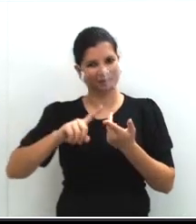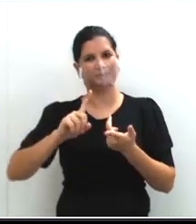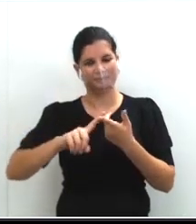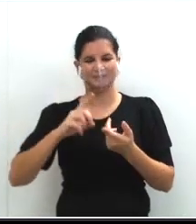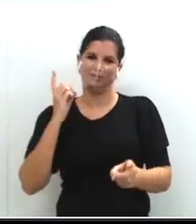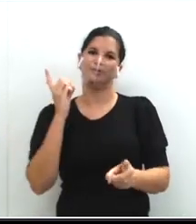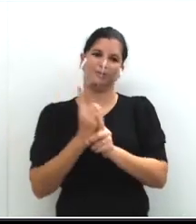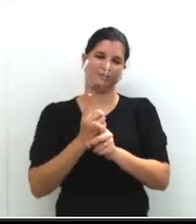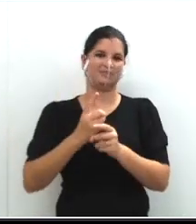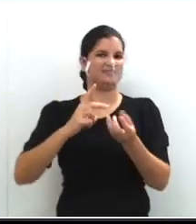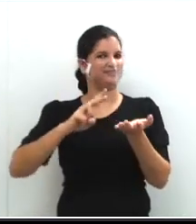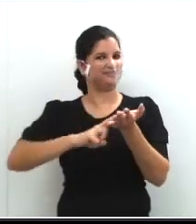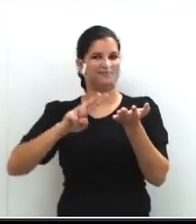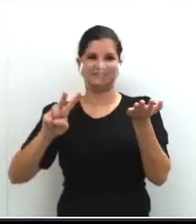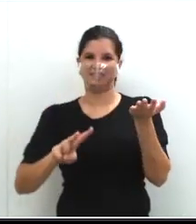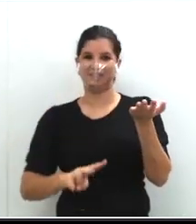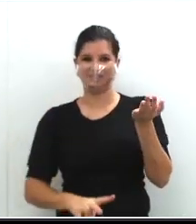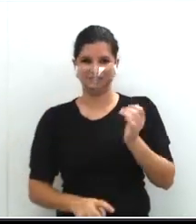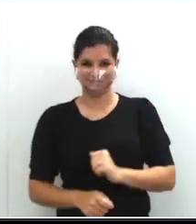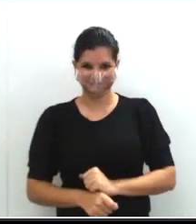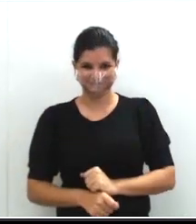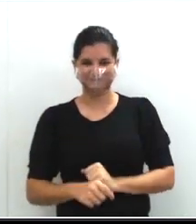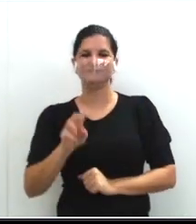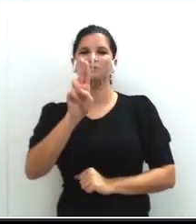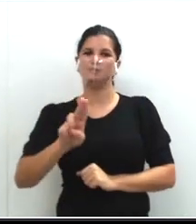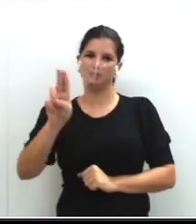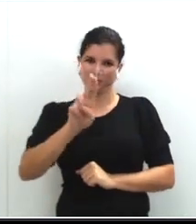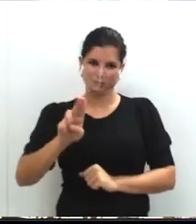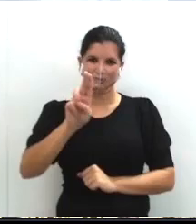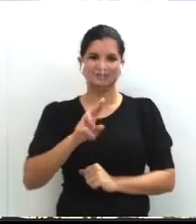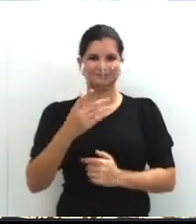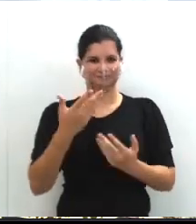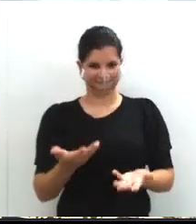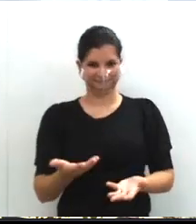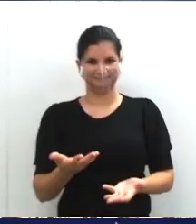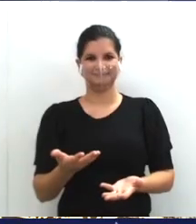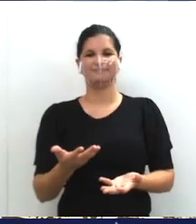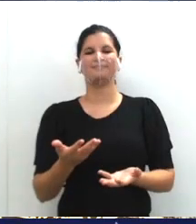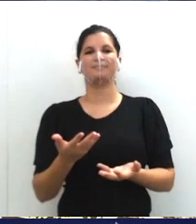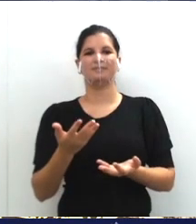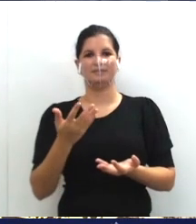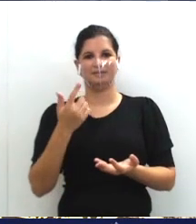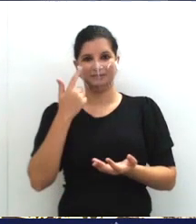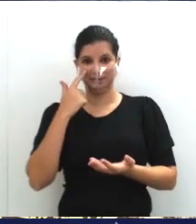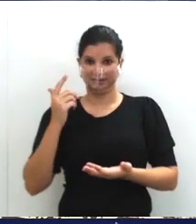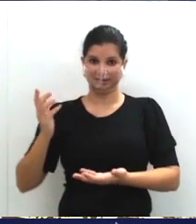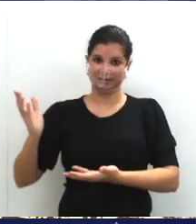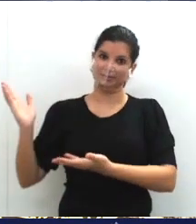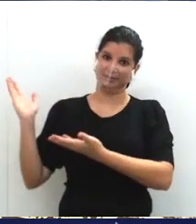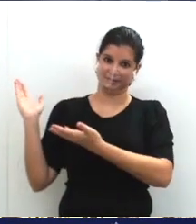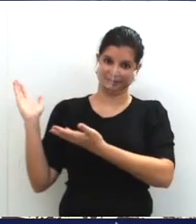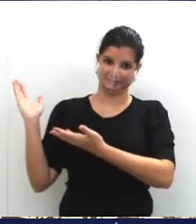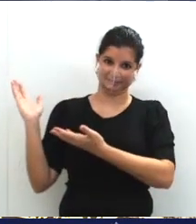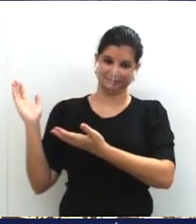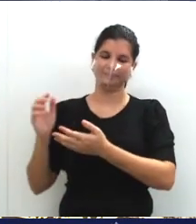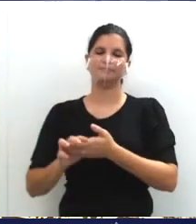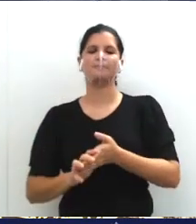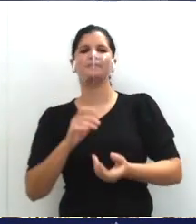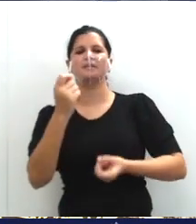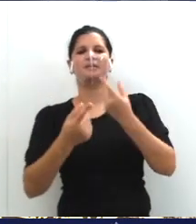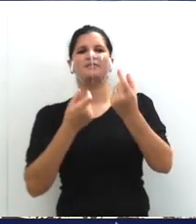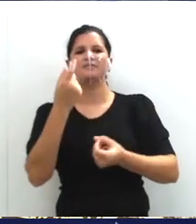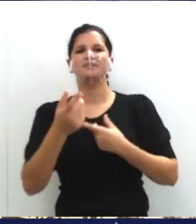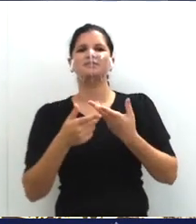existe também as desvantagens da usina hidrelétrica. Observe aí na telinha.